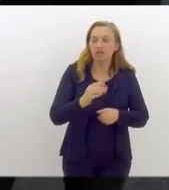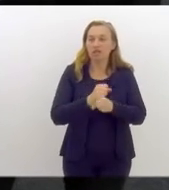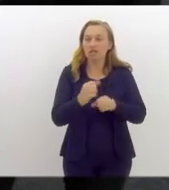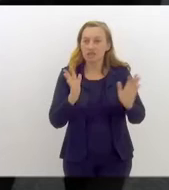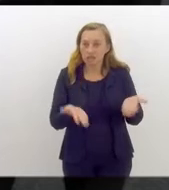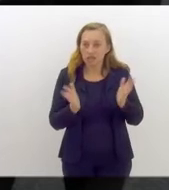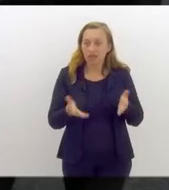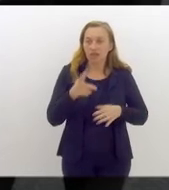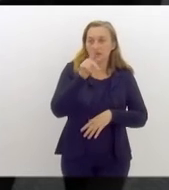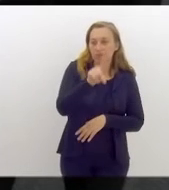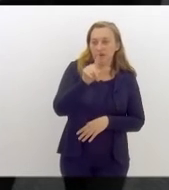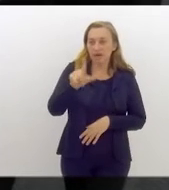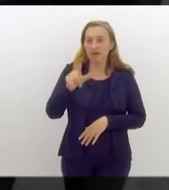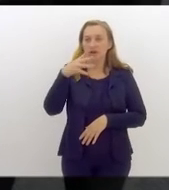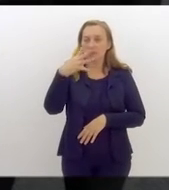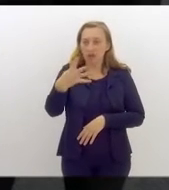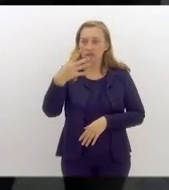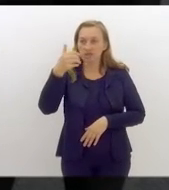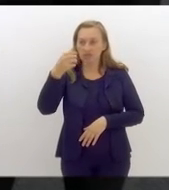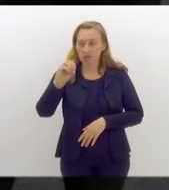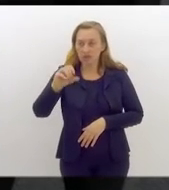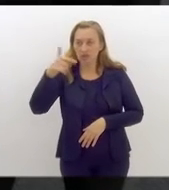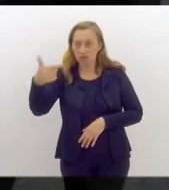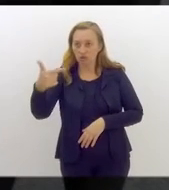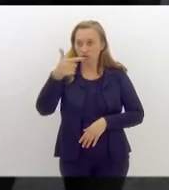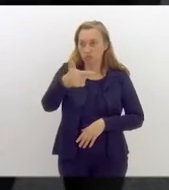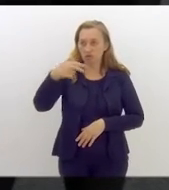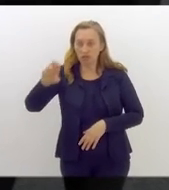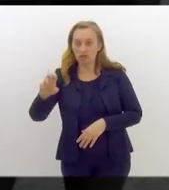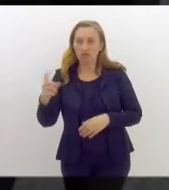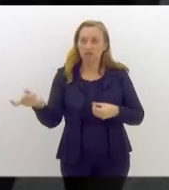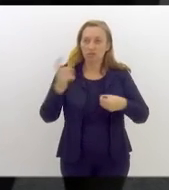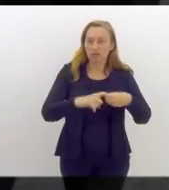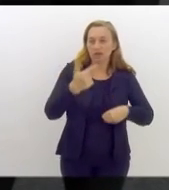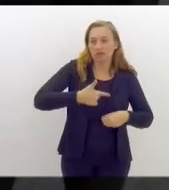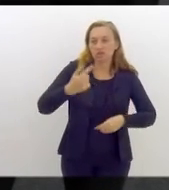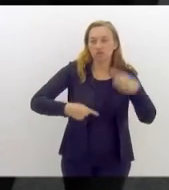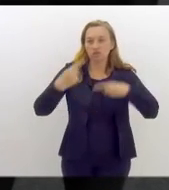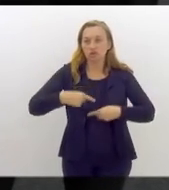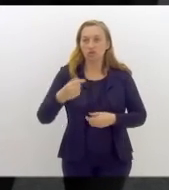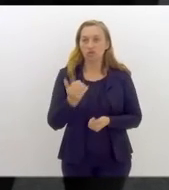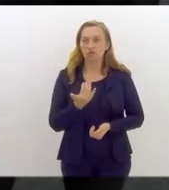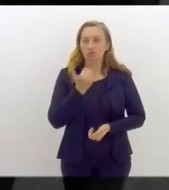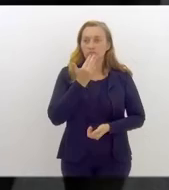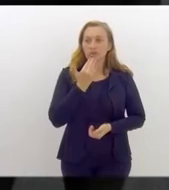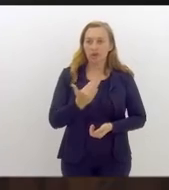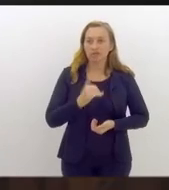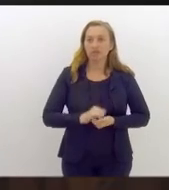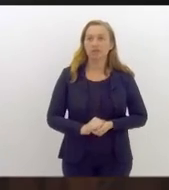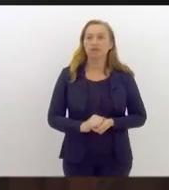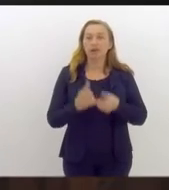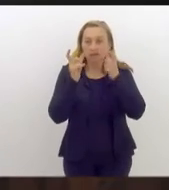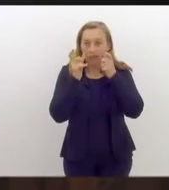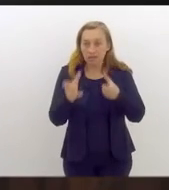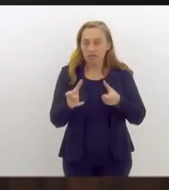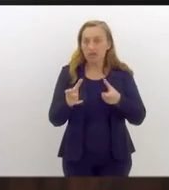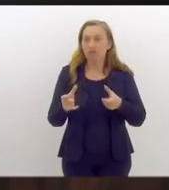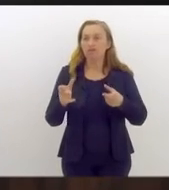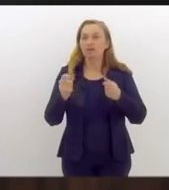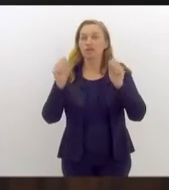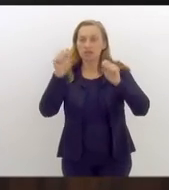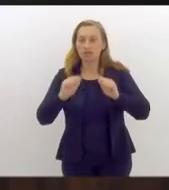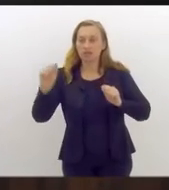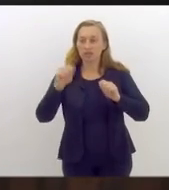PL 402/2015, para voltar em segunda discussão, é por gentileza. Peço aí atenção à assessoria da